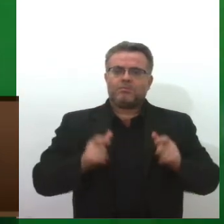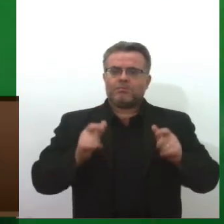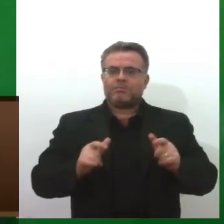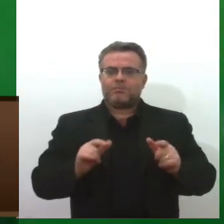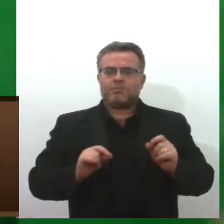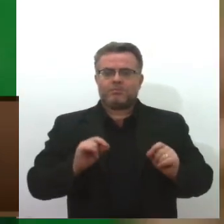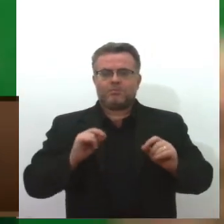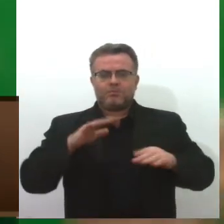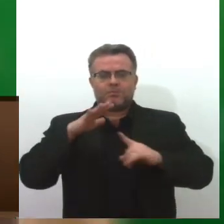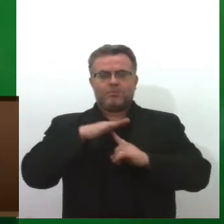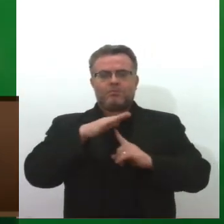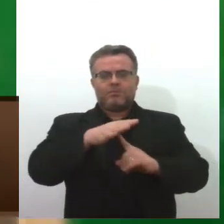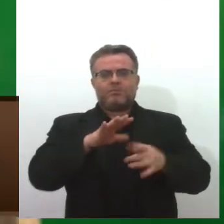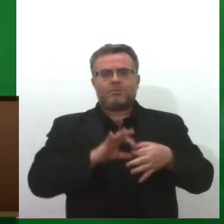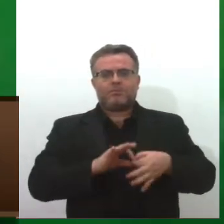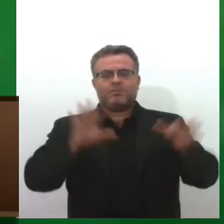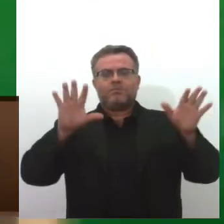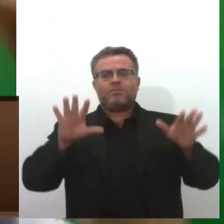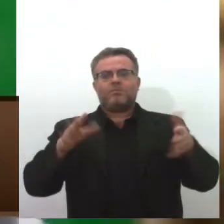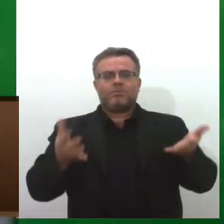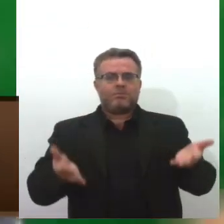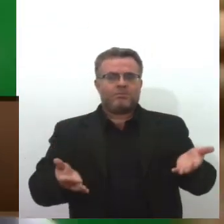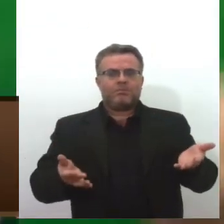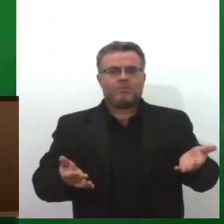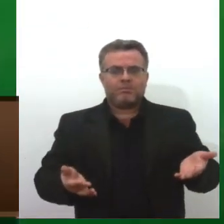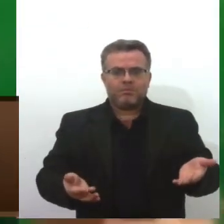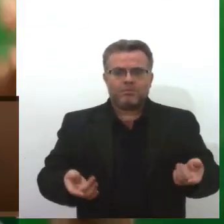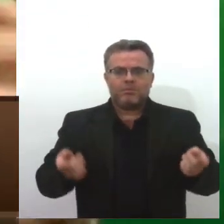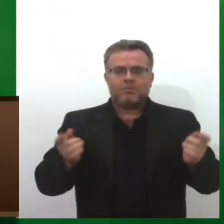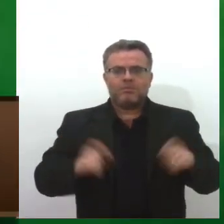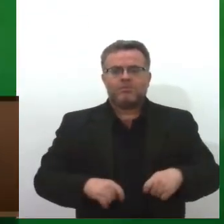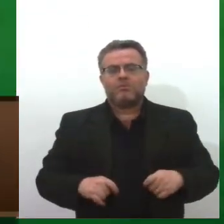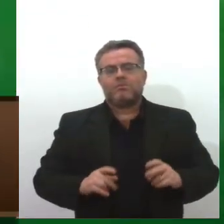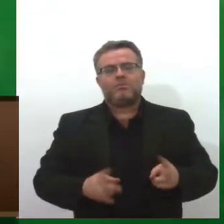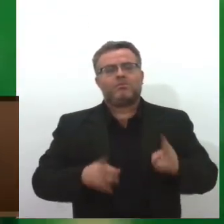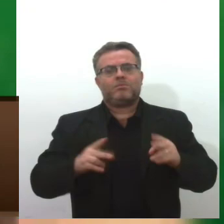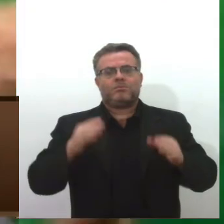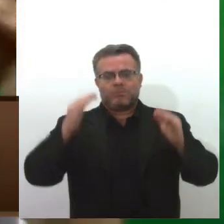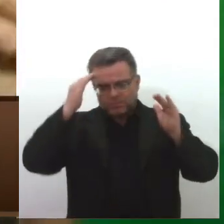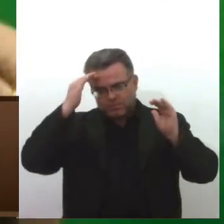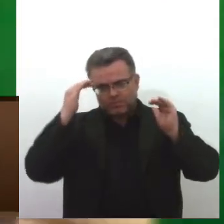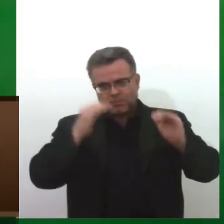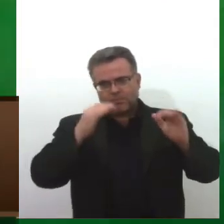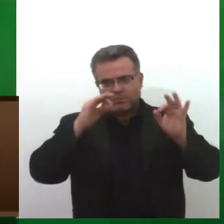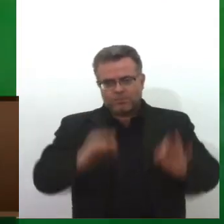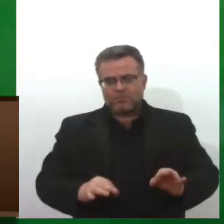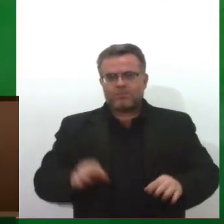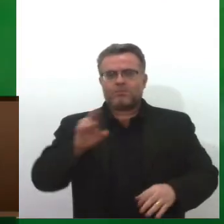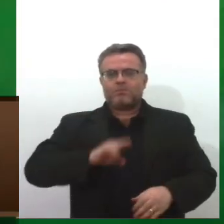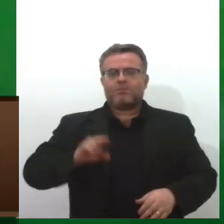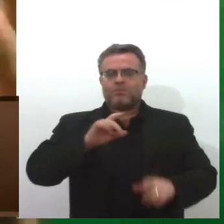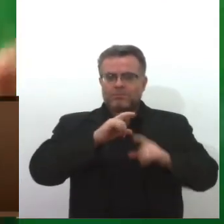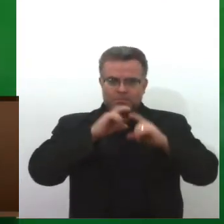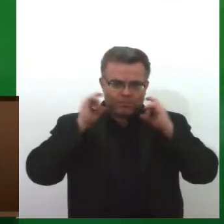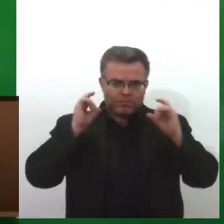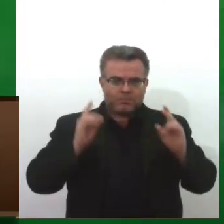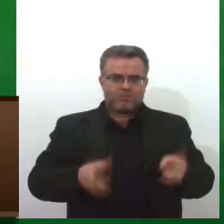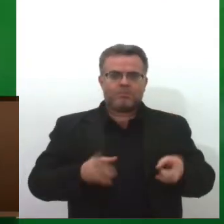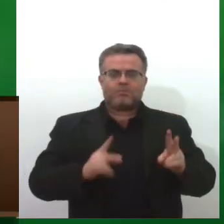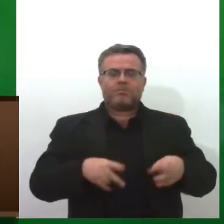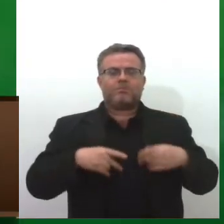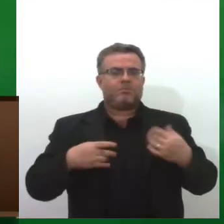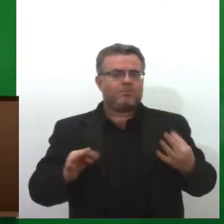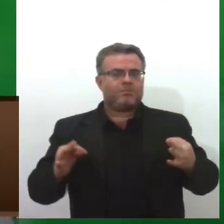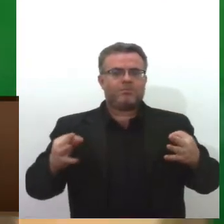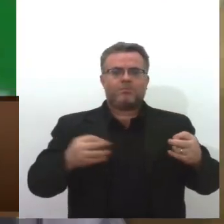ar livre, onde a gente tem justamente as condições sanitárias necessárias, o uso de máscara, que eu estou aqui, totem de